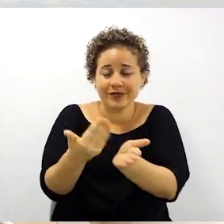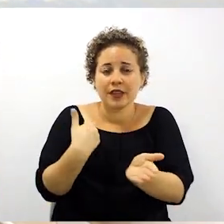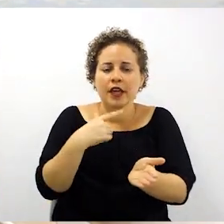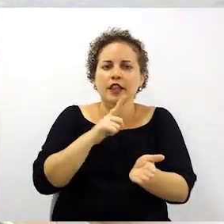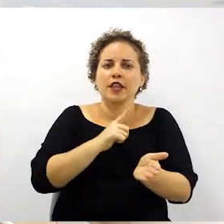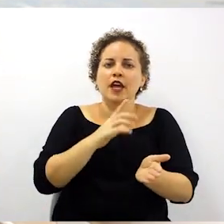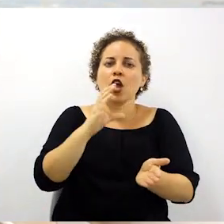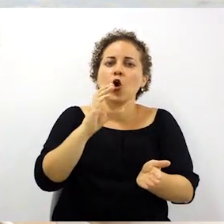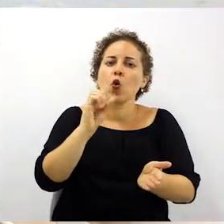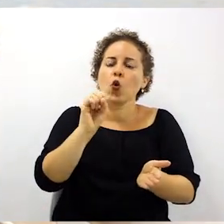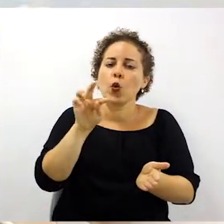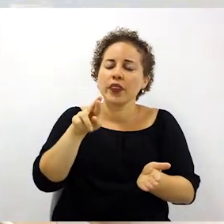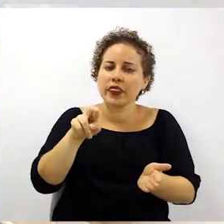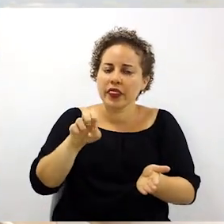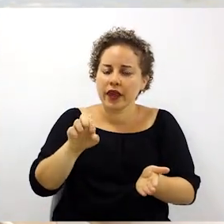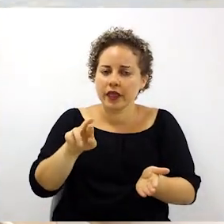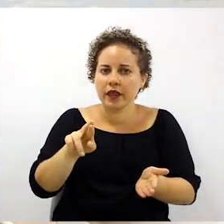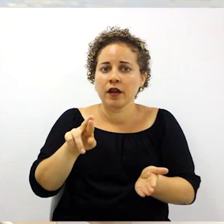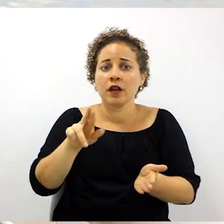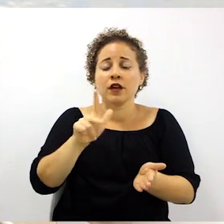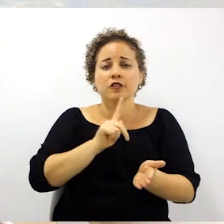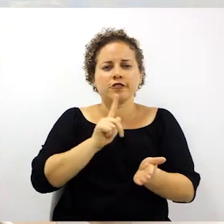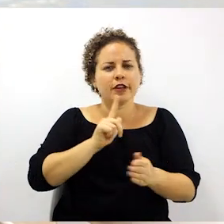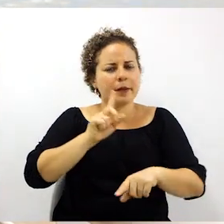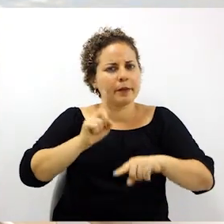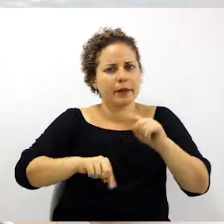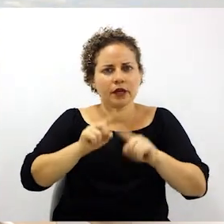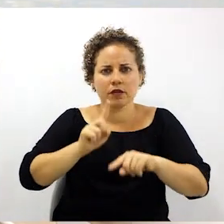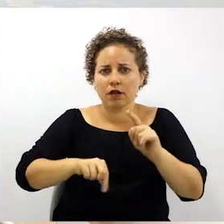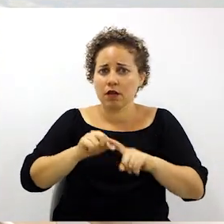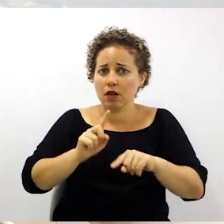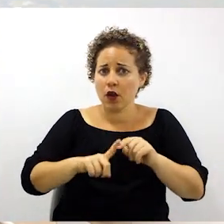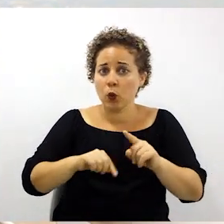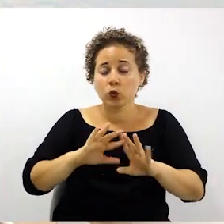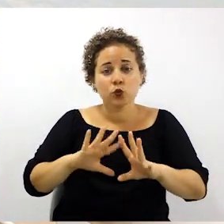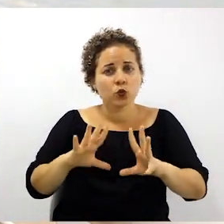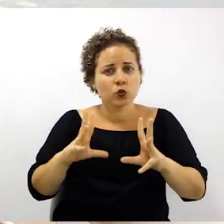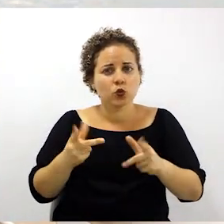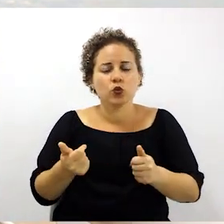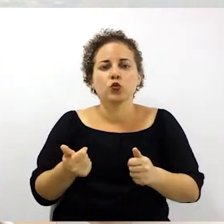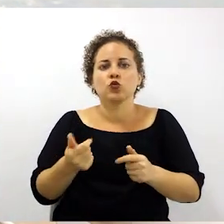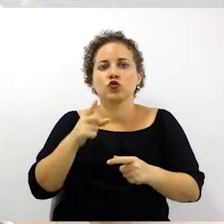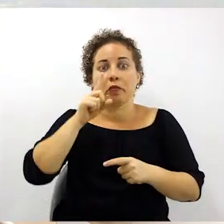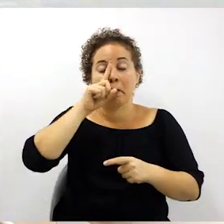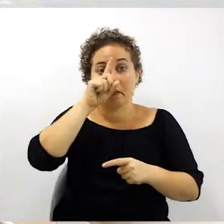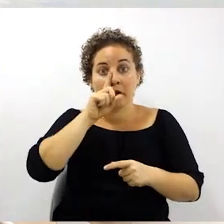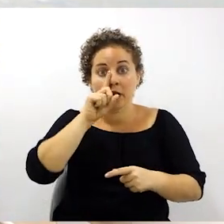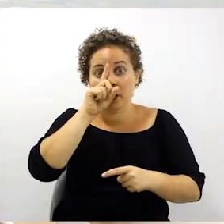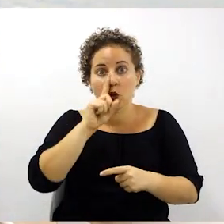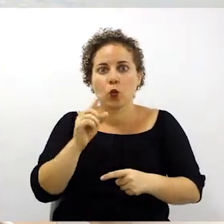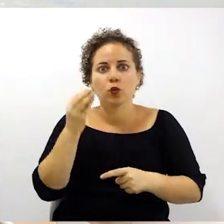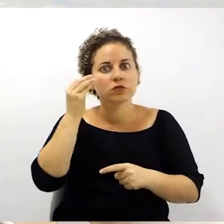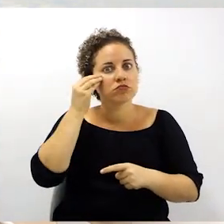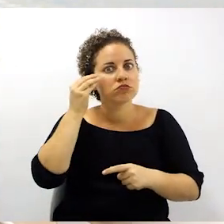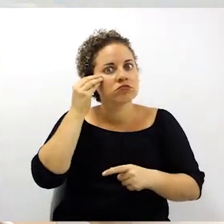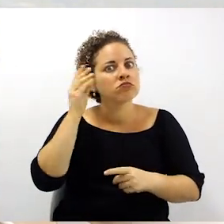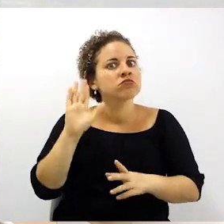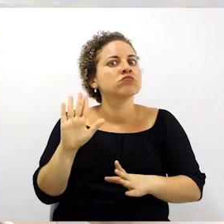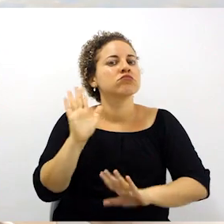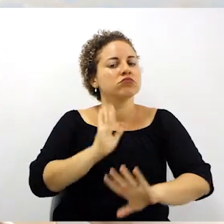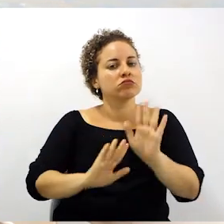contêineres. E dentro do container você tem várias mercadorias. Se esses produtos forem produtos perigosos, há uma atenção maior,